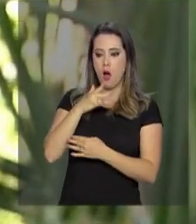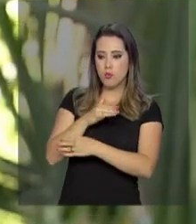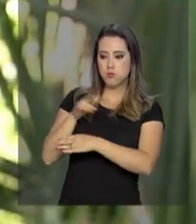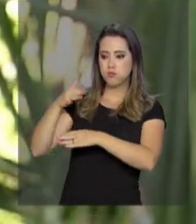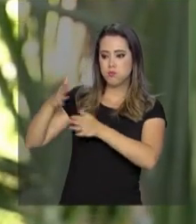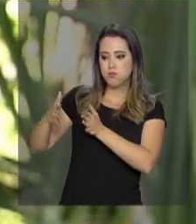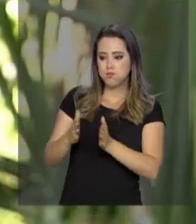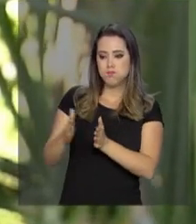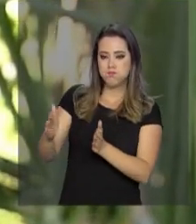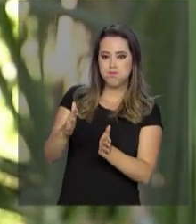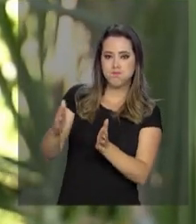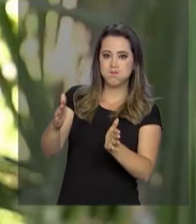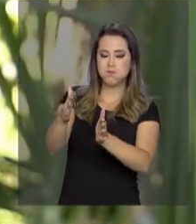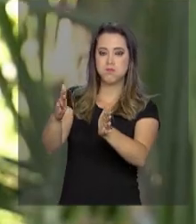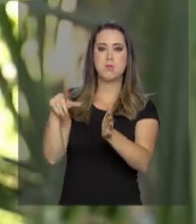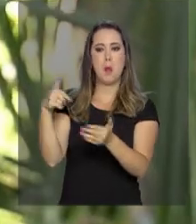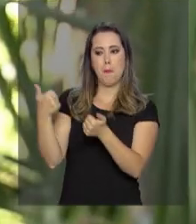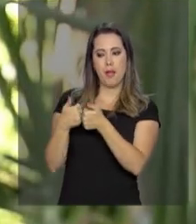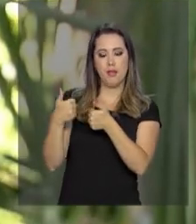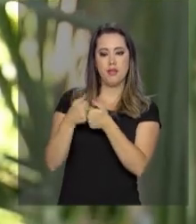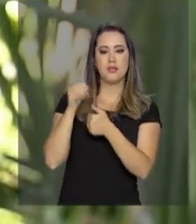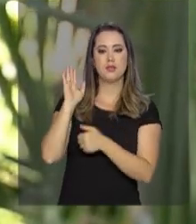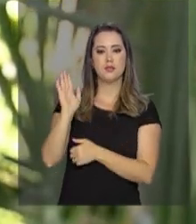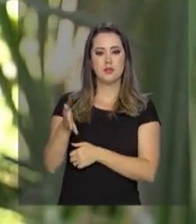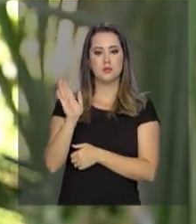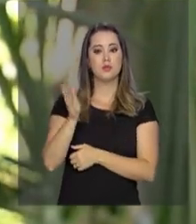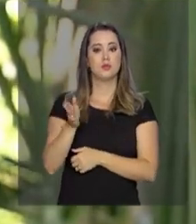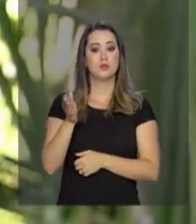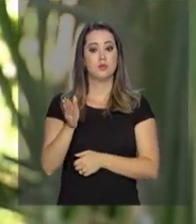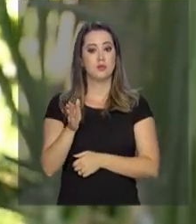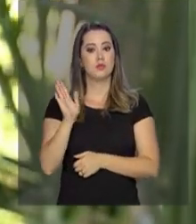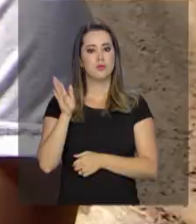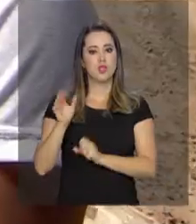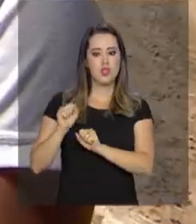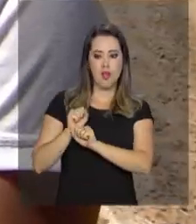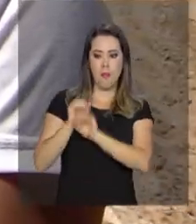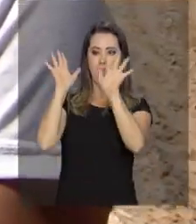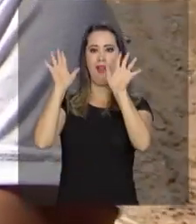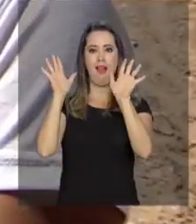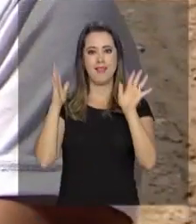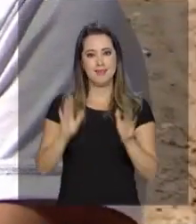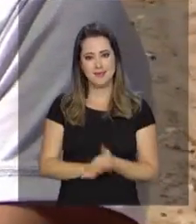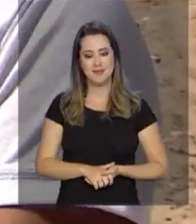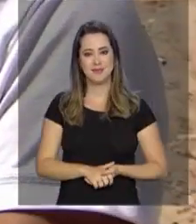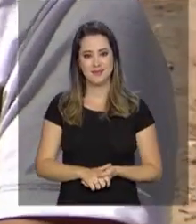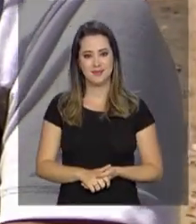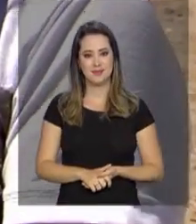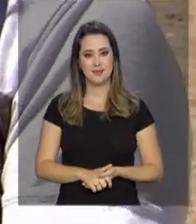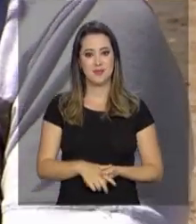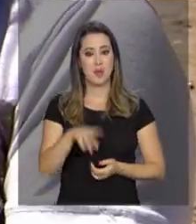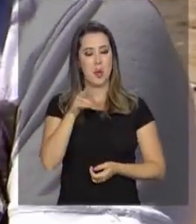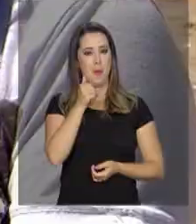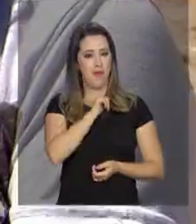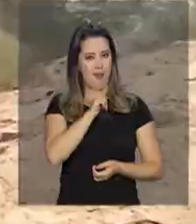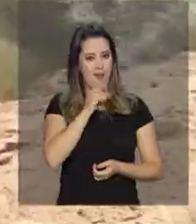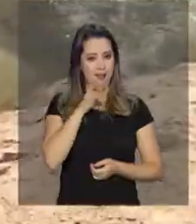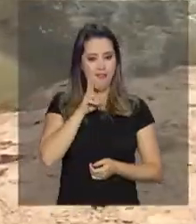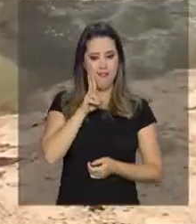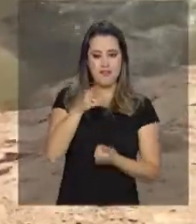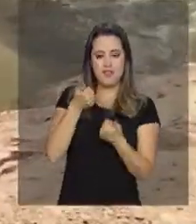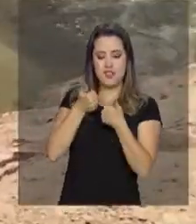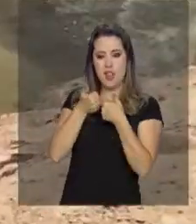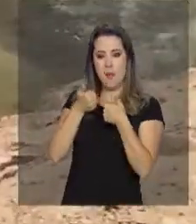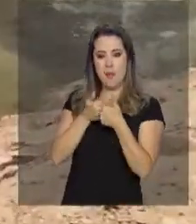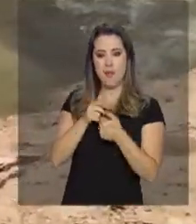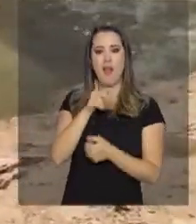ver a água passando aqui perde pra mim já é um é um milagre elaine foi até o canal para conferir o velho chico